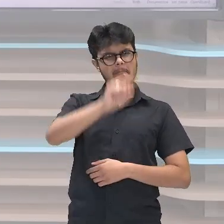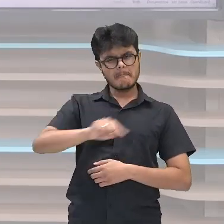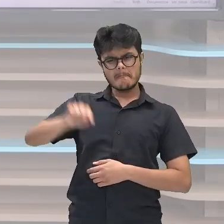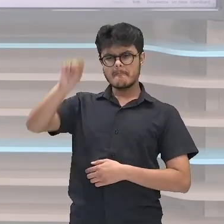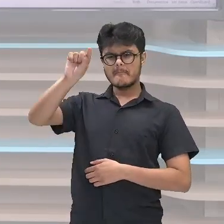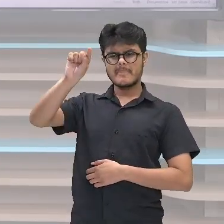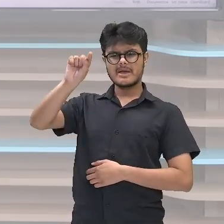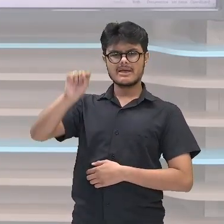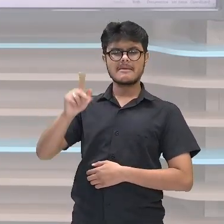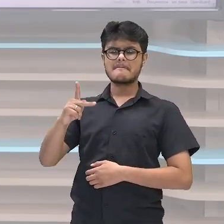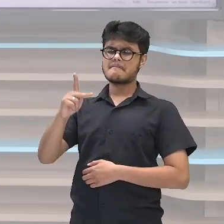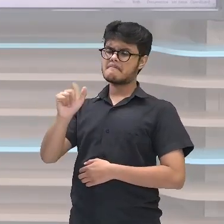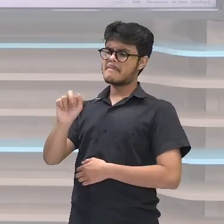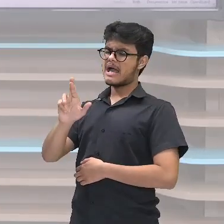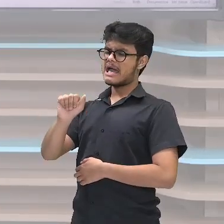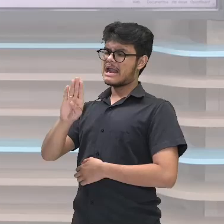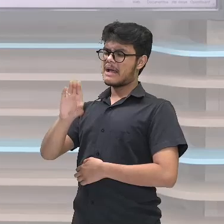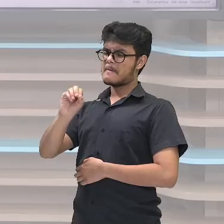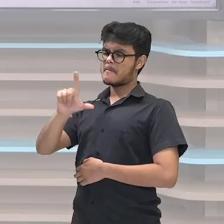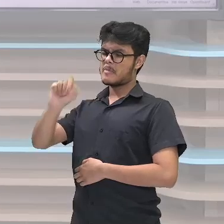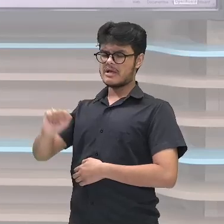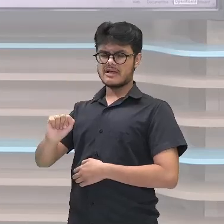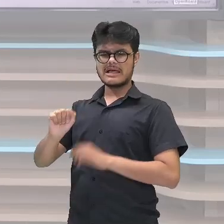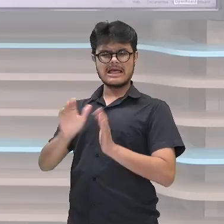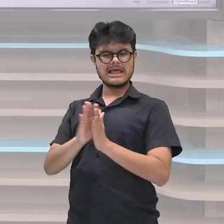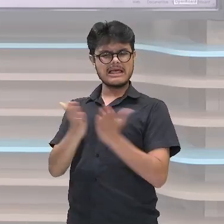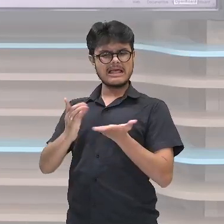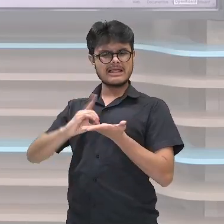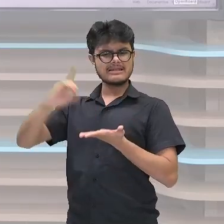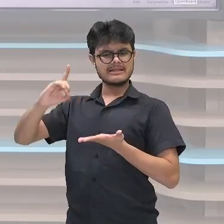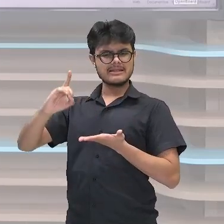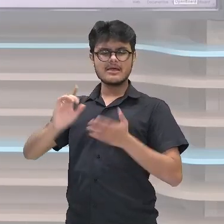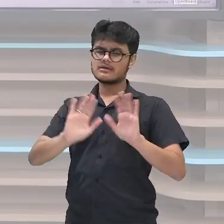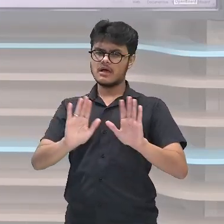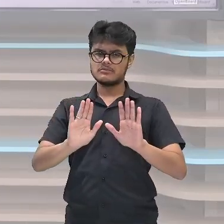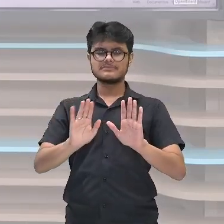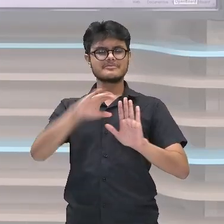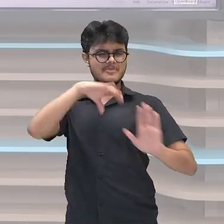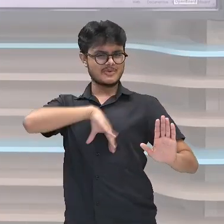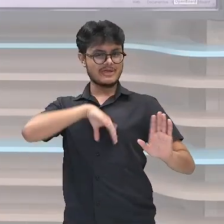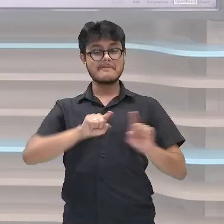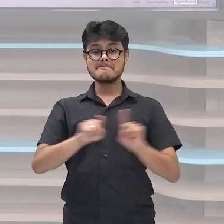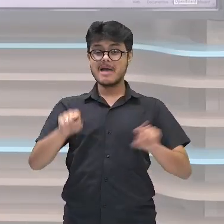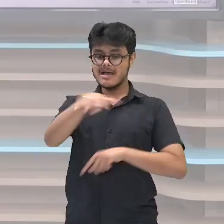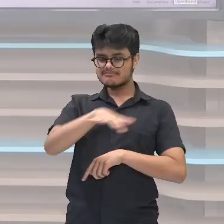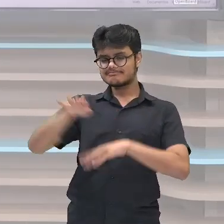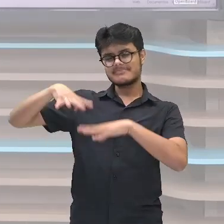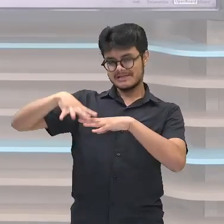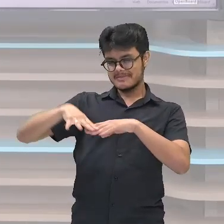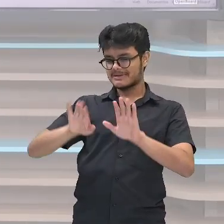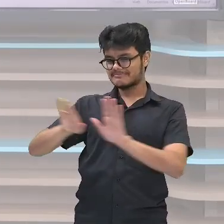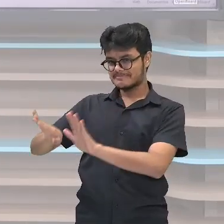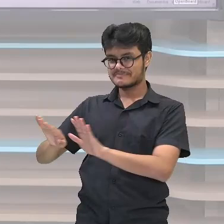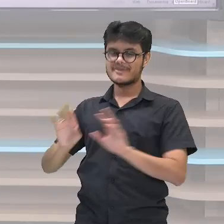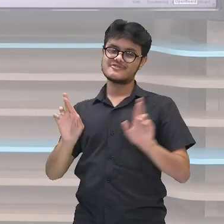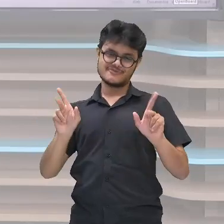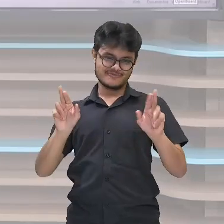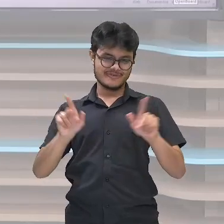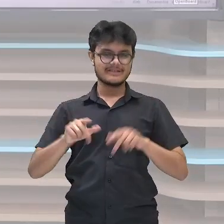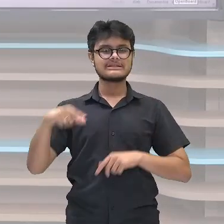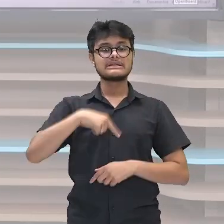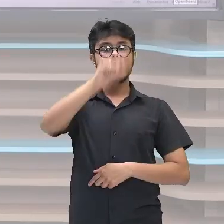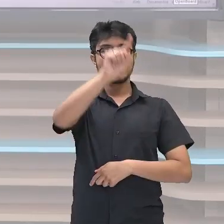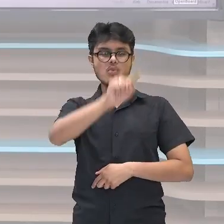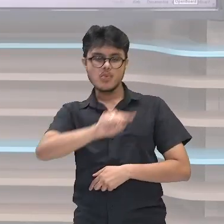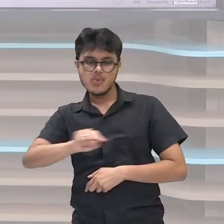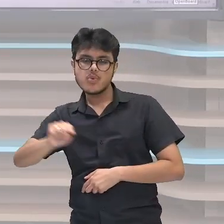acontece lá na Bíblia, não. Também é uma parábola, também tem as parábolas em português, mas aqui a gente vai estar trabalhando com uma curva que recebe esse nome